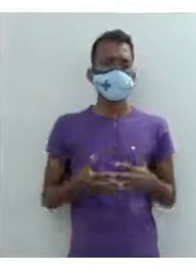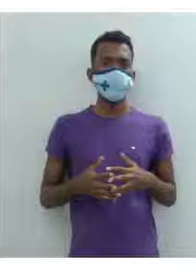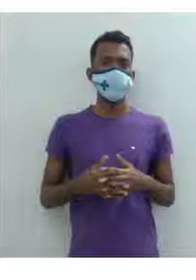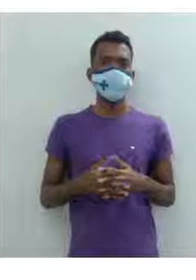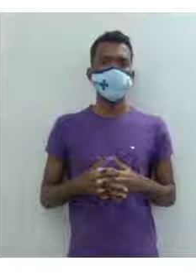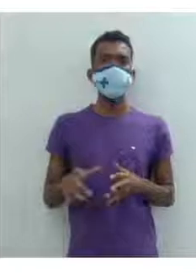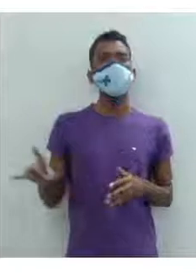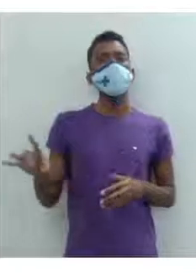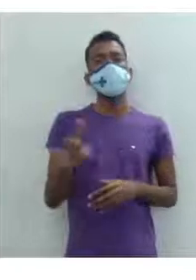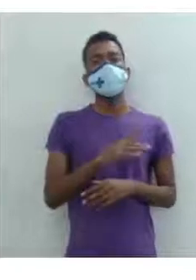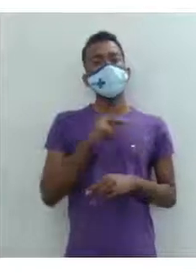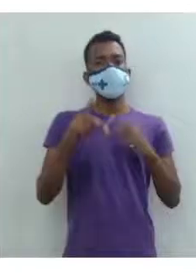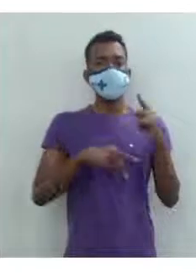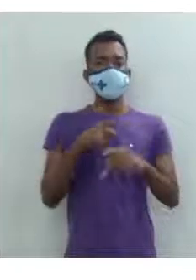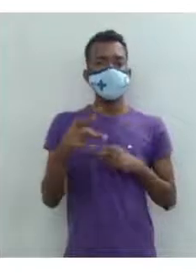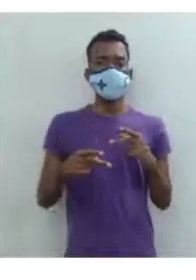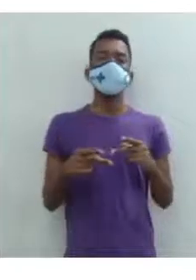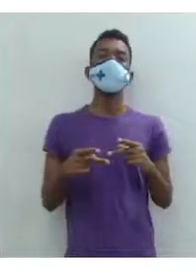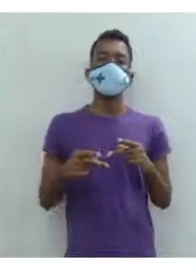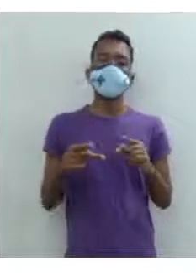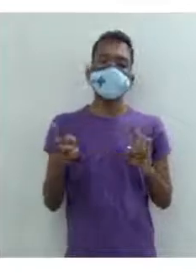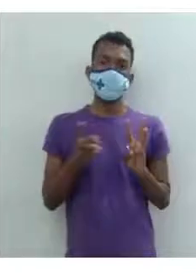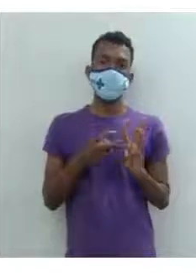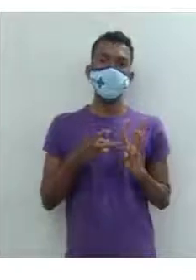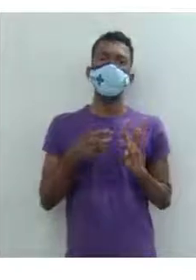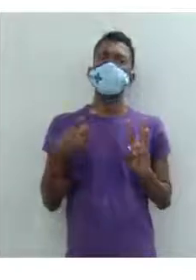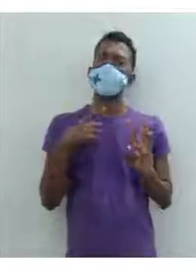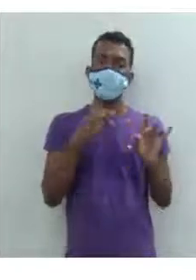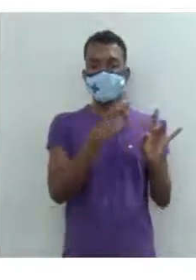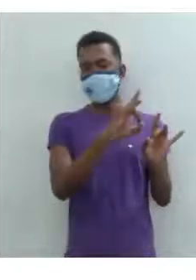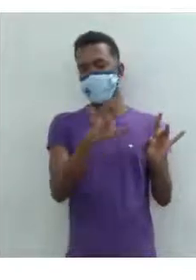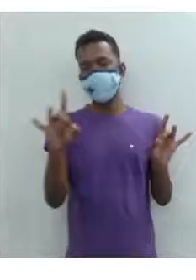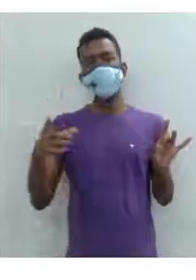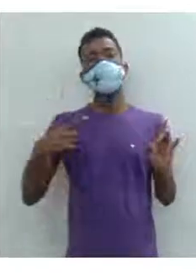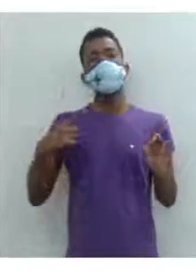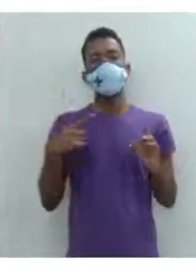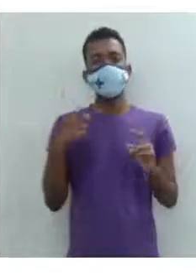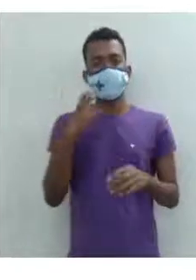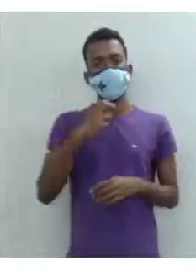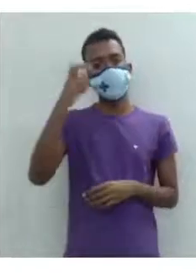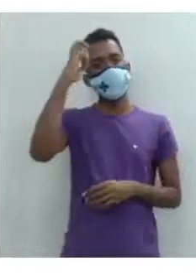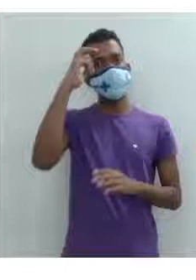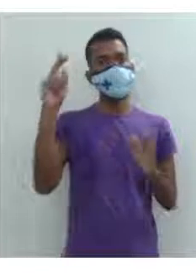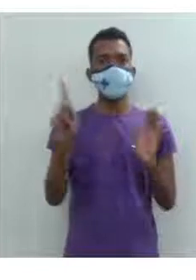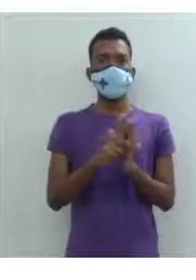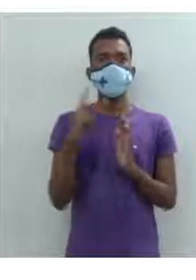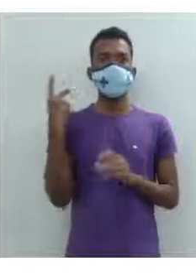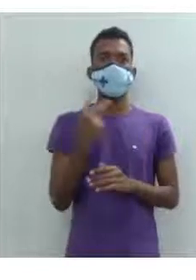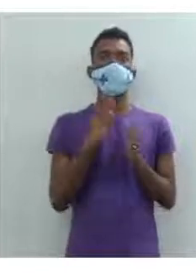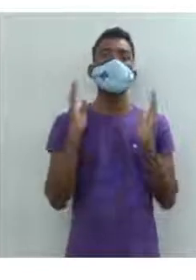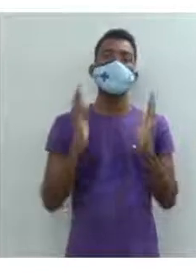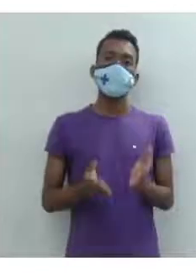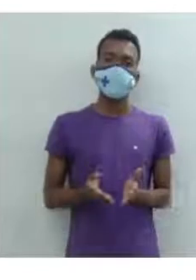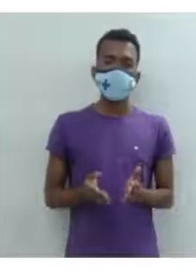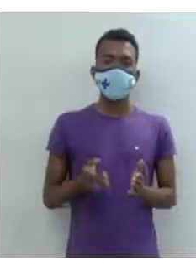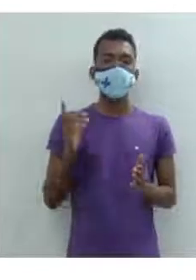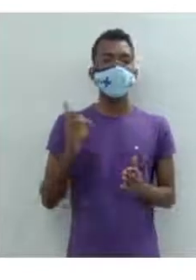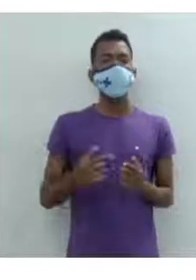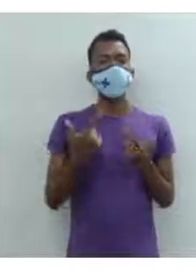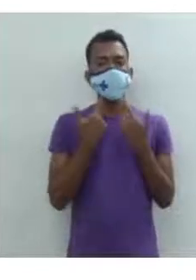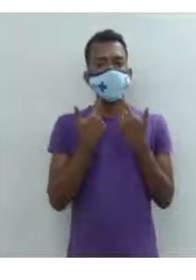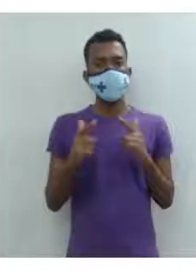povo indígena, ele possui uma cultura, né? Uma cultura própria, isto é,